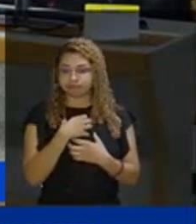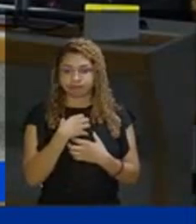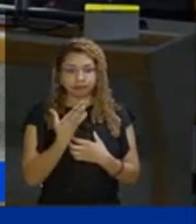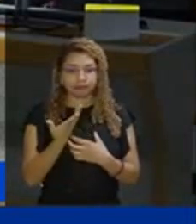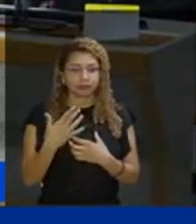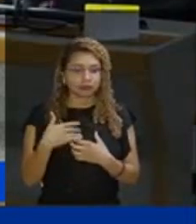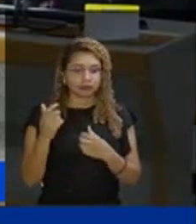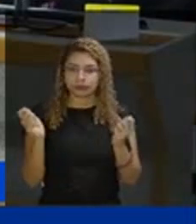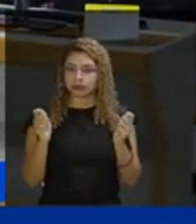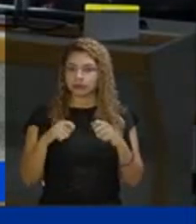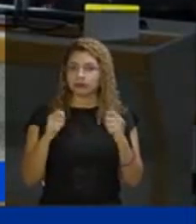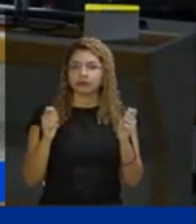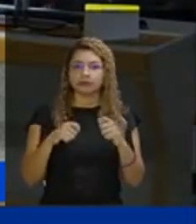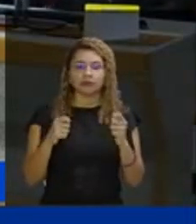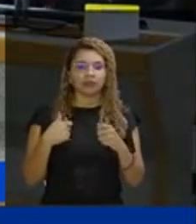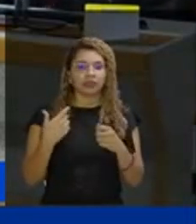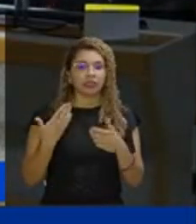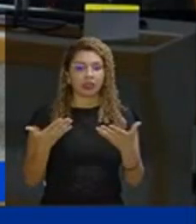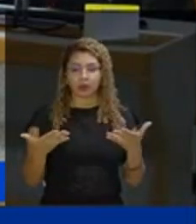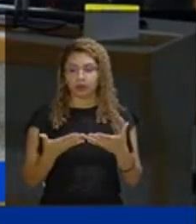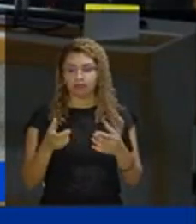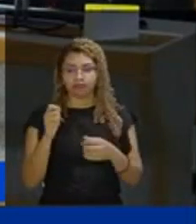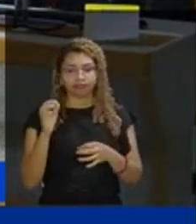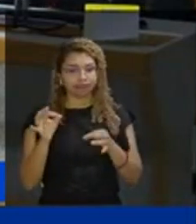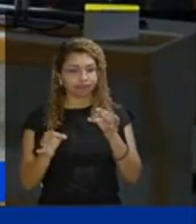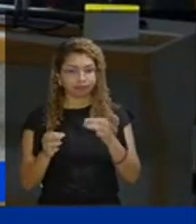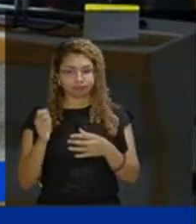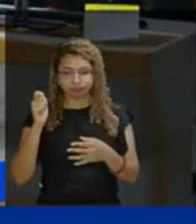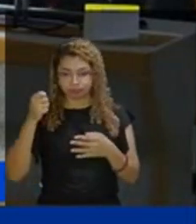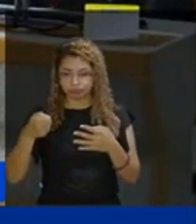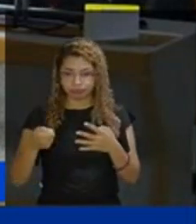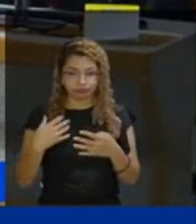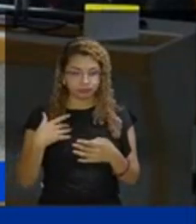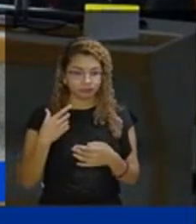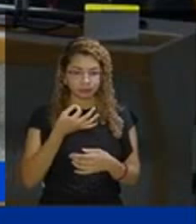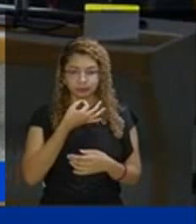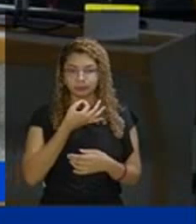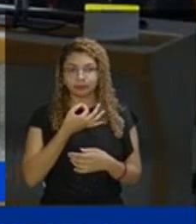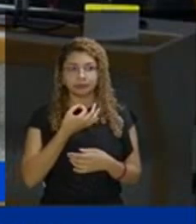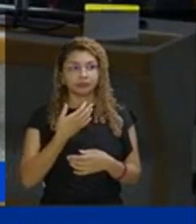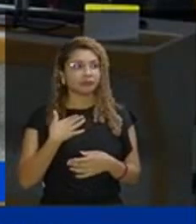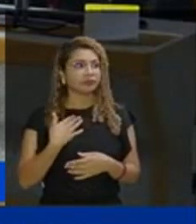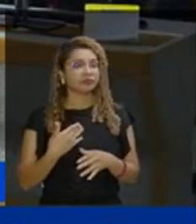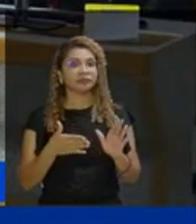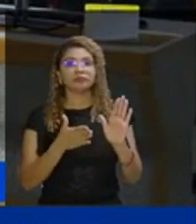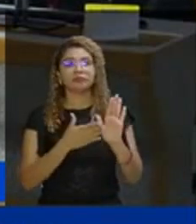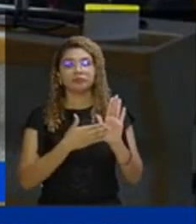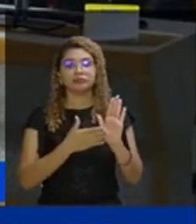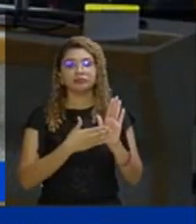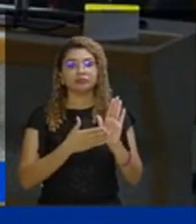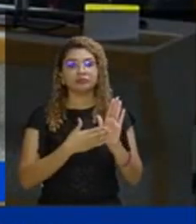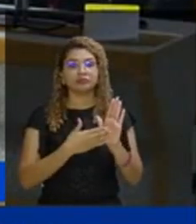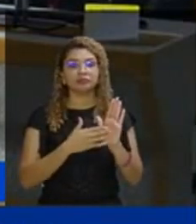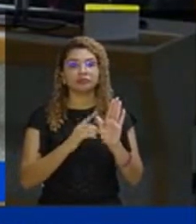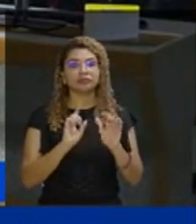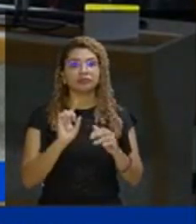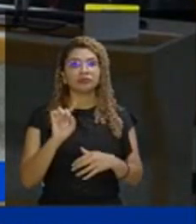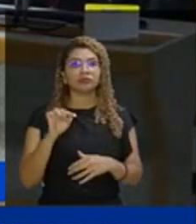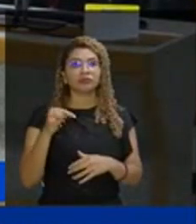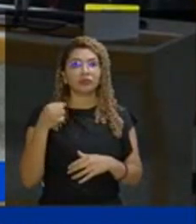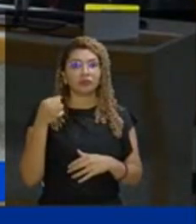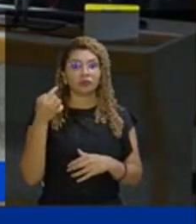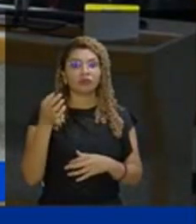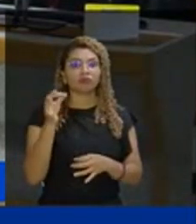mesa agora. Então, nesse caso, eu estou propondo aqui a realização de uma sessão extraordinária para